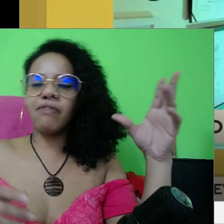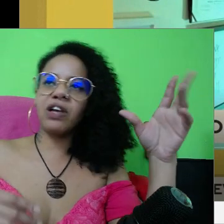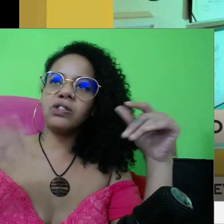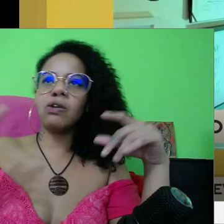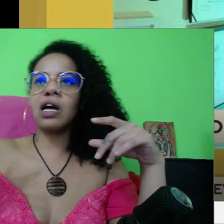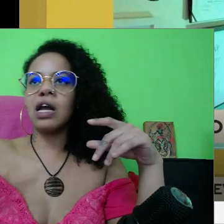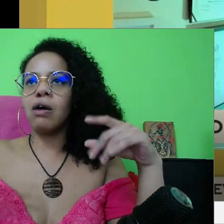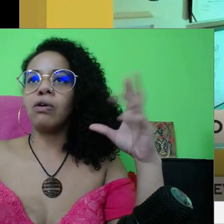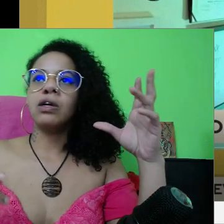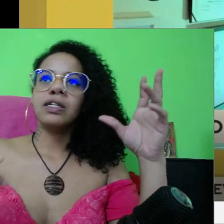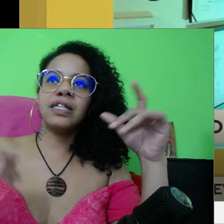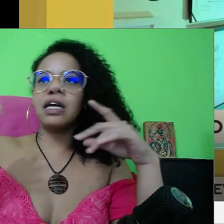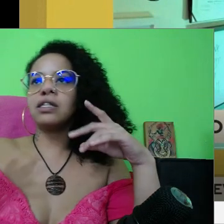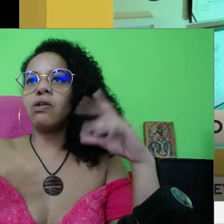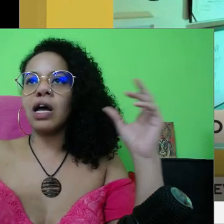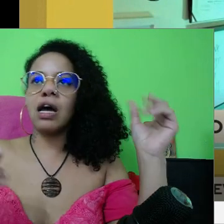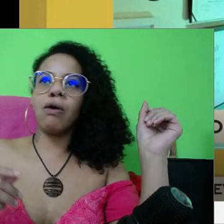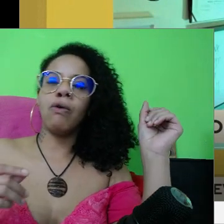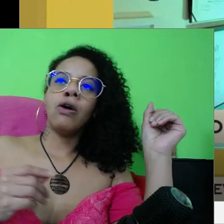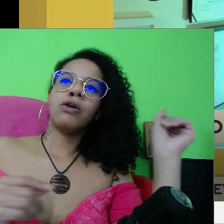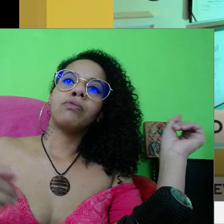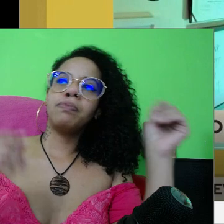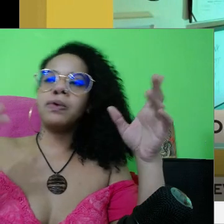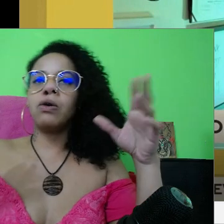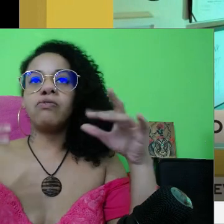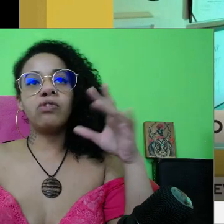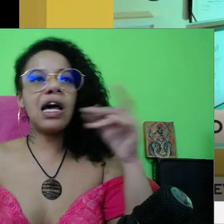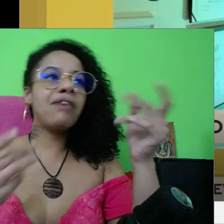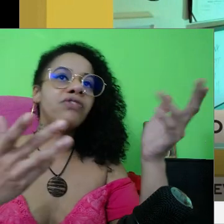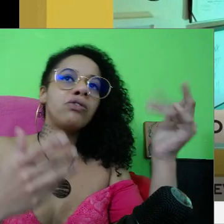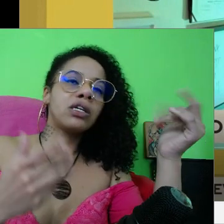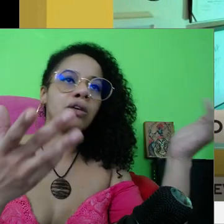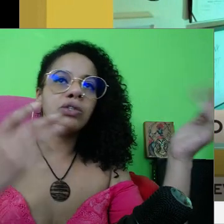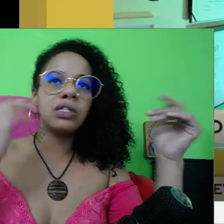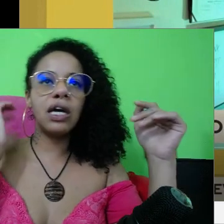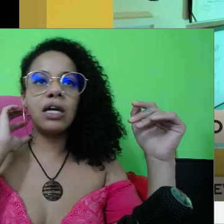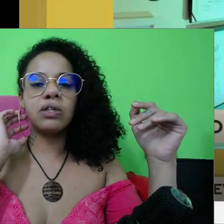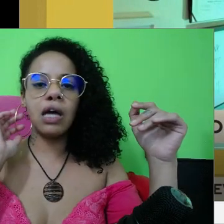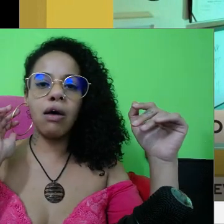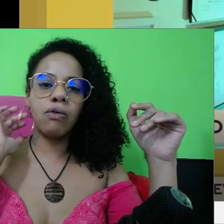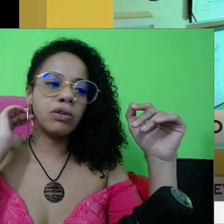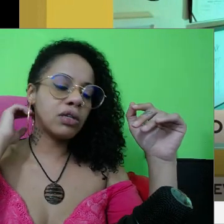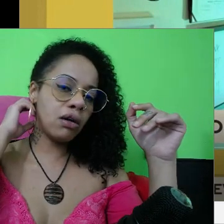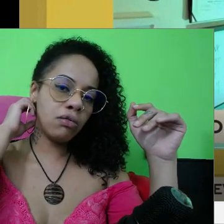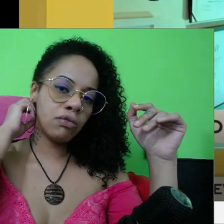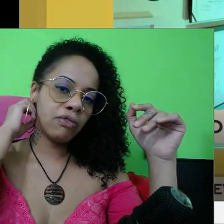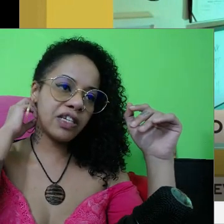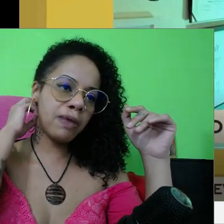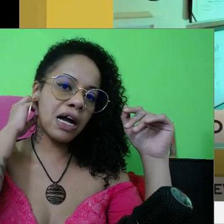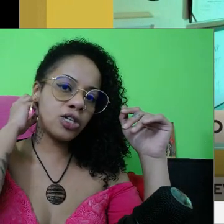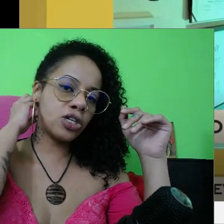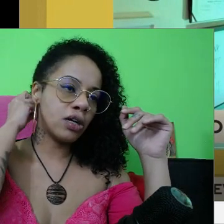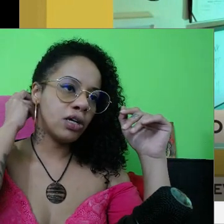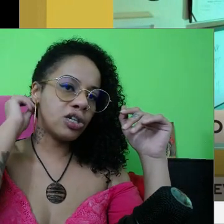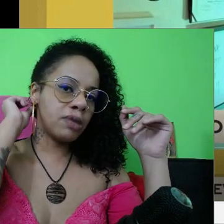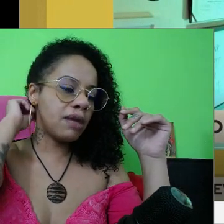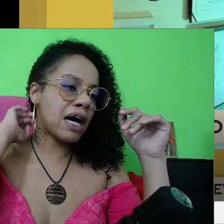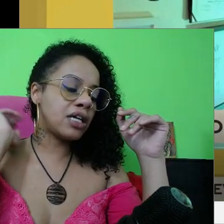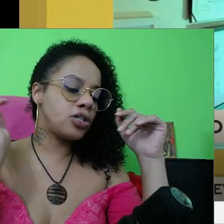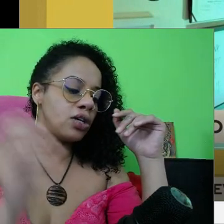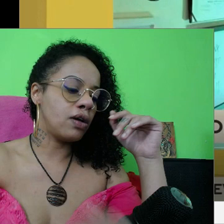lá falei para o seu canal se tem seu canal Pô vou lá ver o que que tá acontecendo e tal entendeu Faz parte